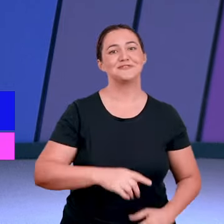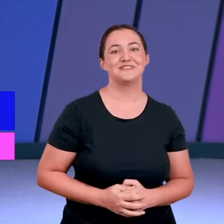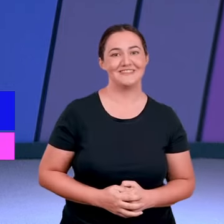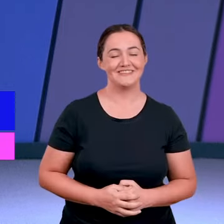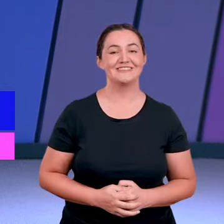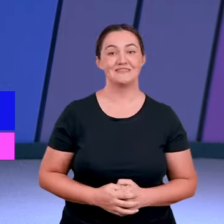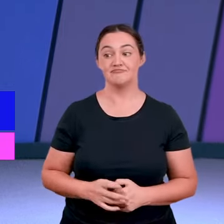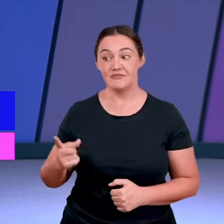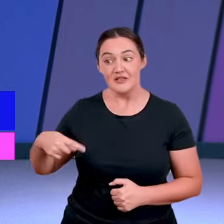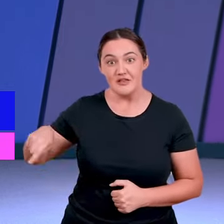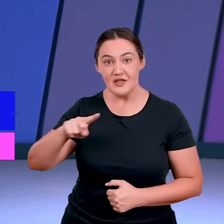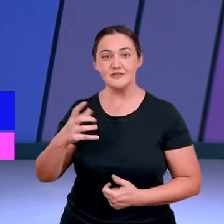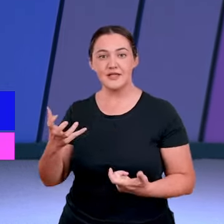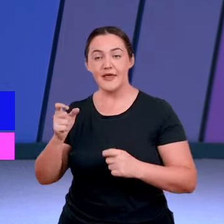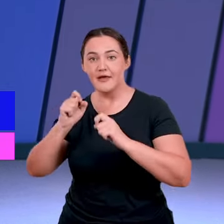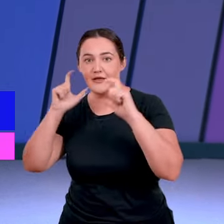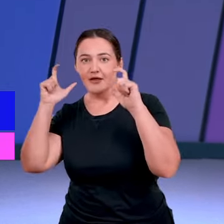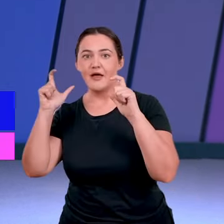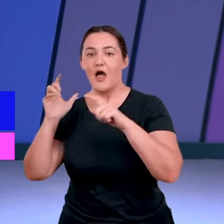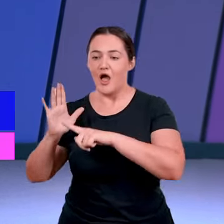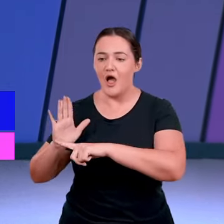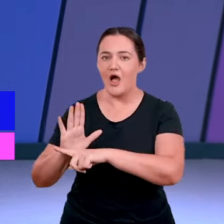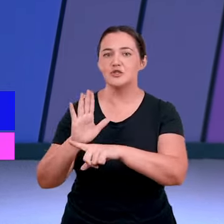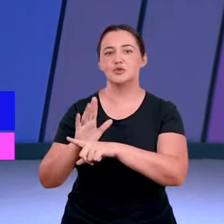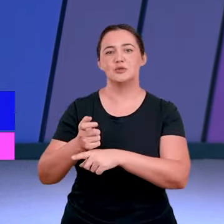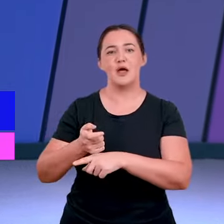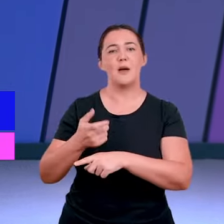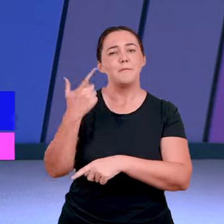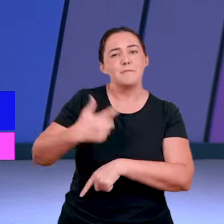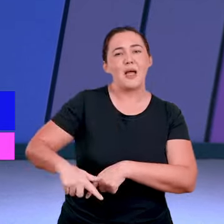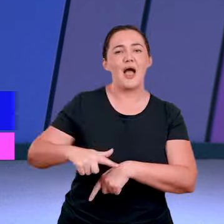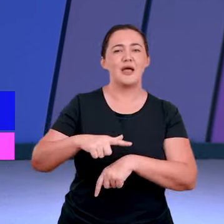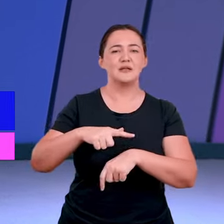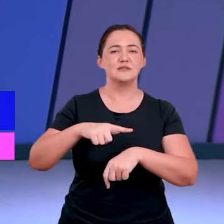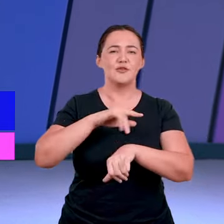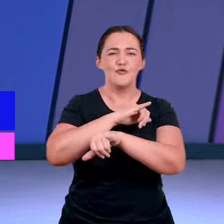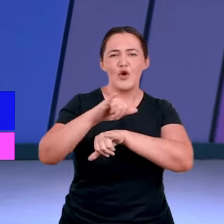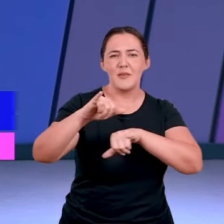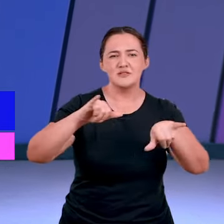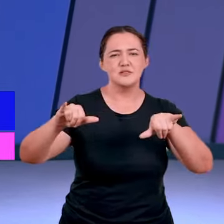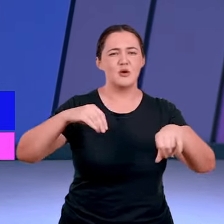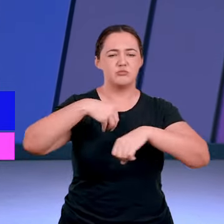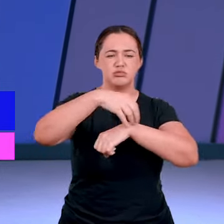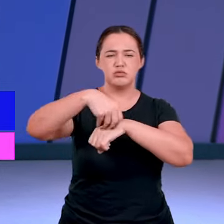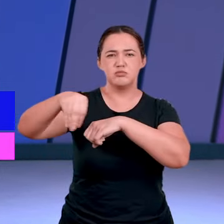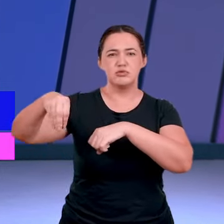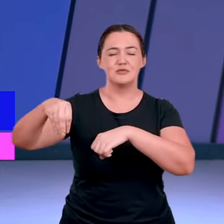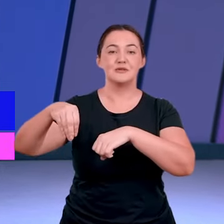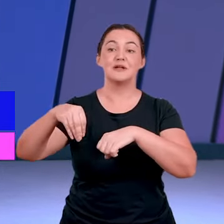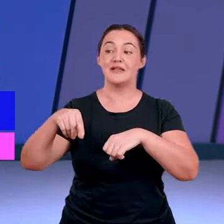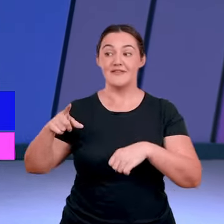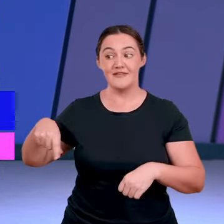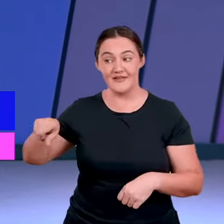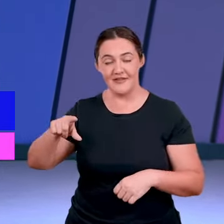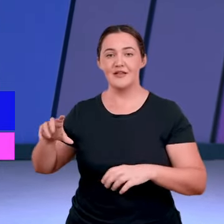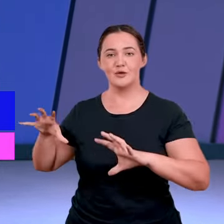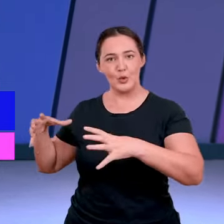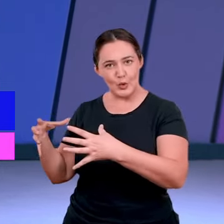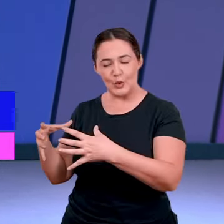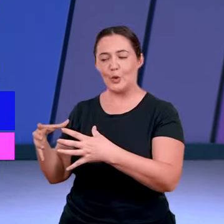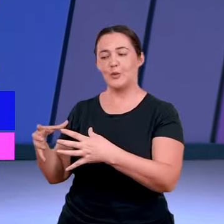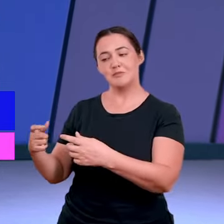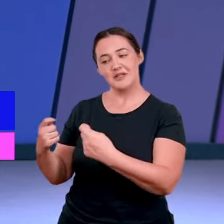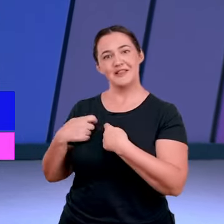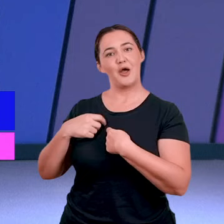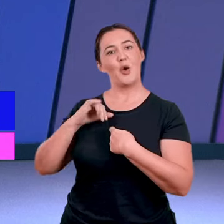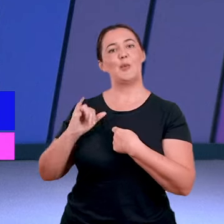desses materiais que são ricos em informação e espiritualidade, porque eles acreditam no Novo Tempo. E eles me